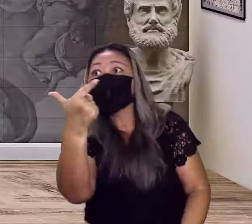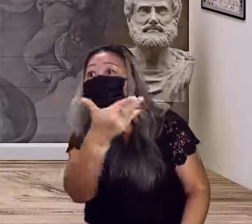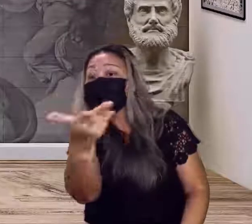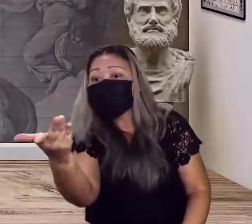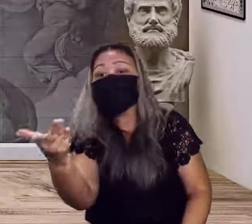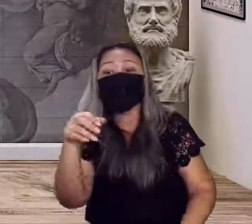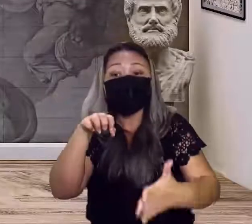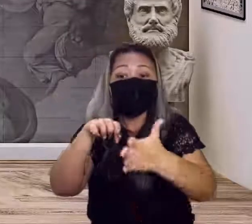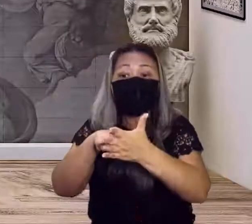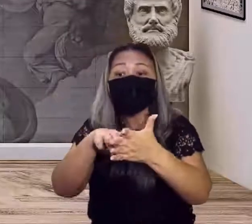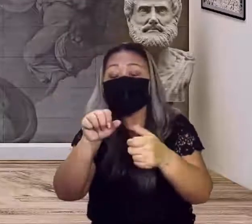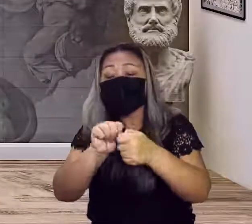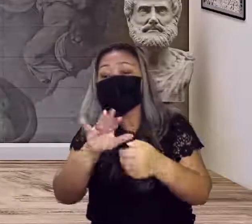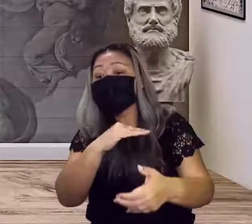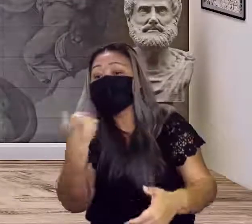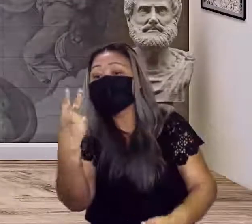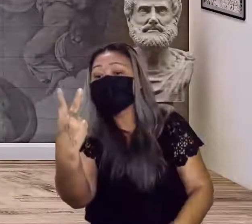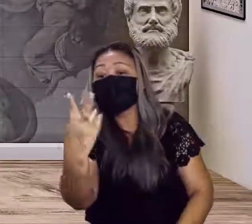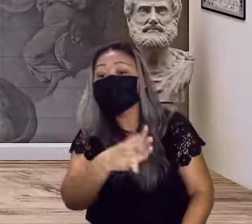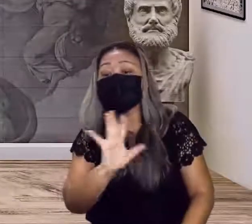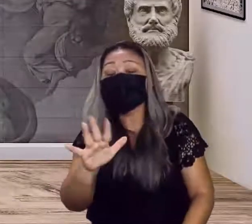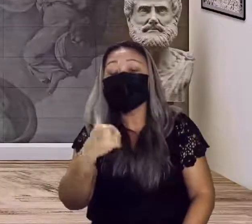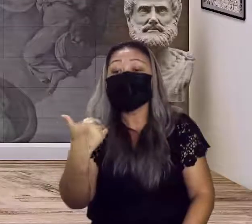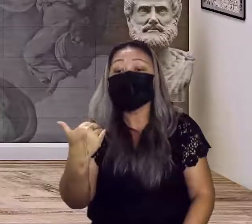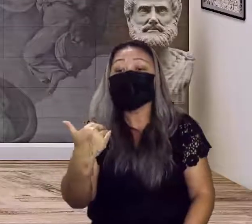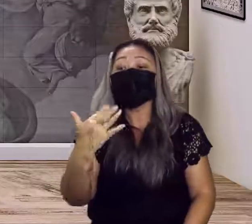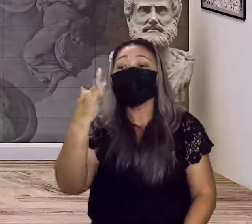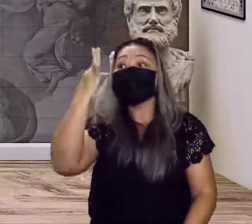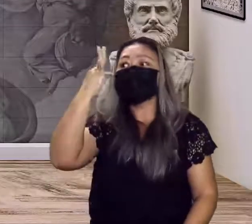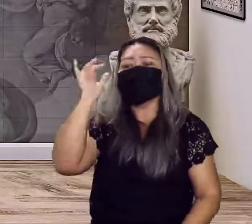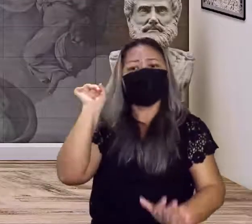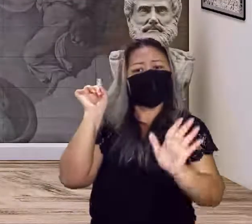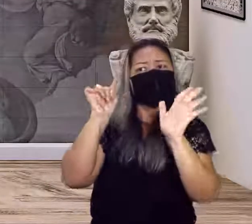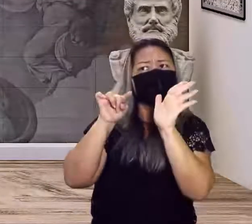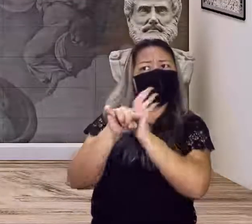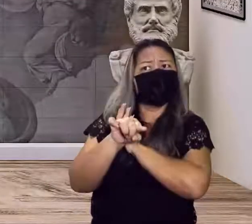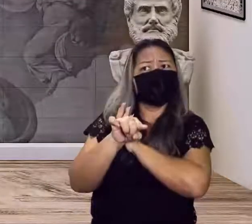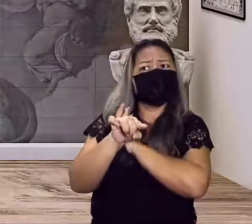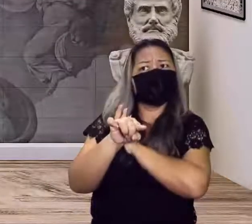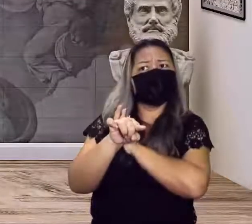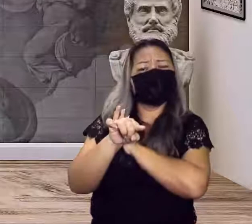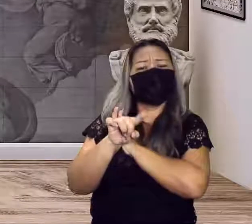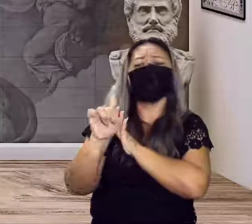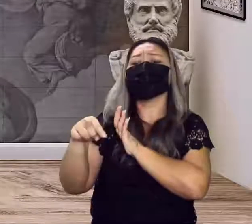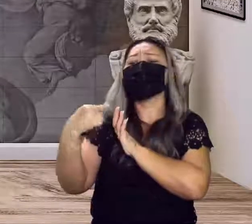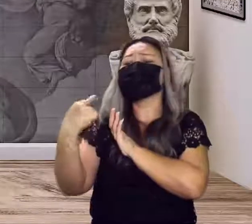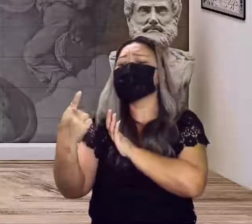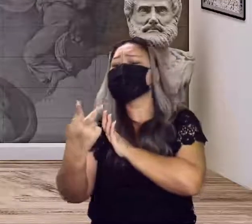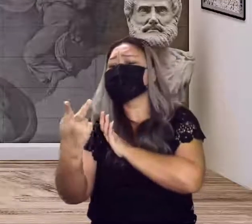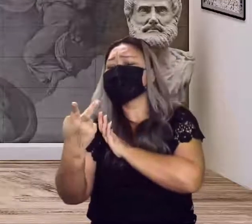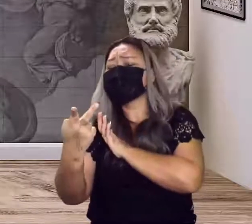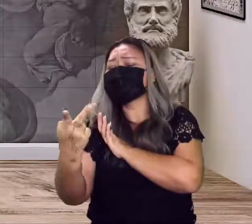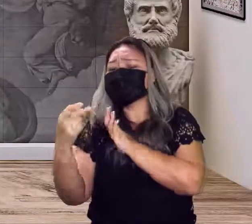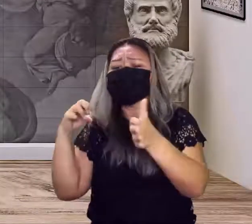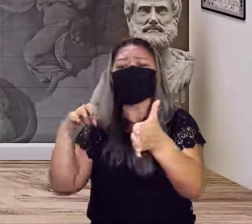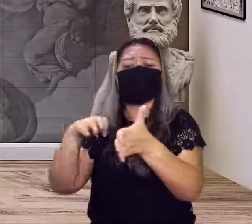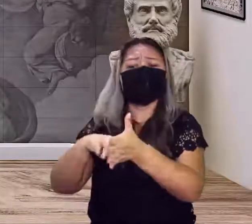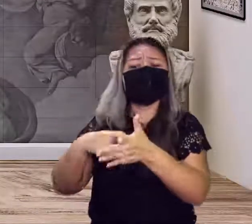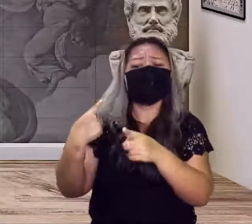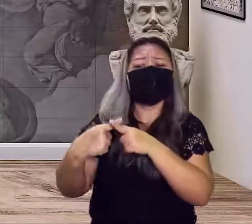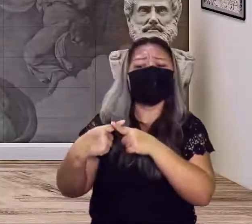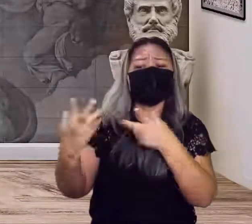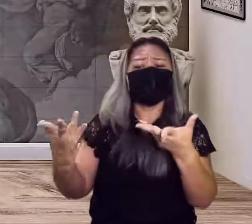foi um acidente de 2 pessoas. Mas a filosofia, ela questiona isso, né? O que levou elas a se acidentar